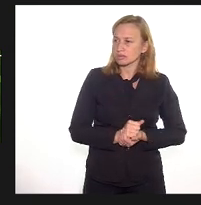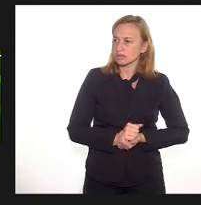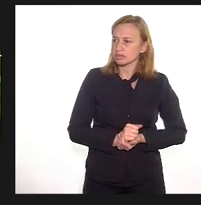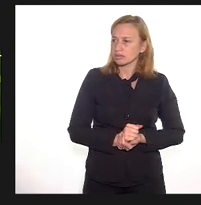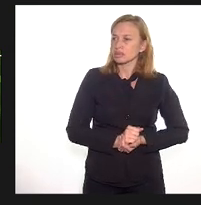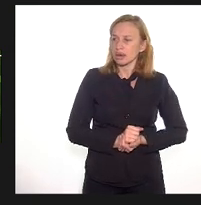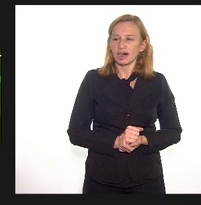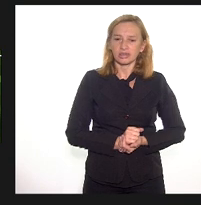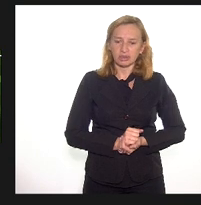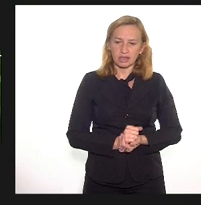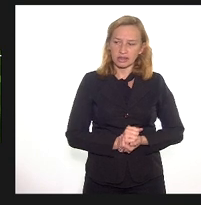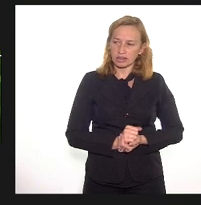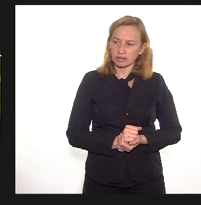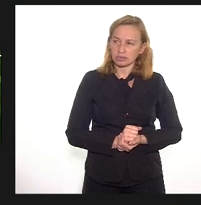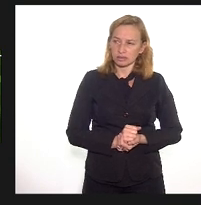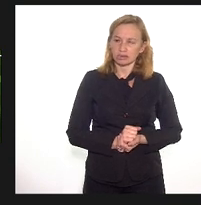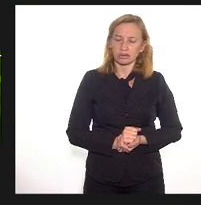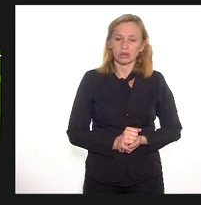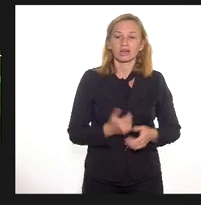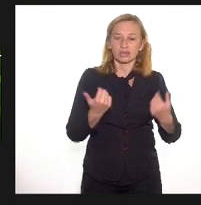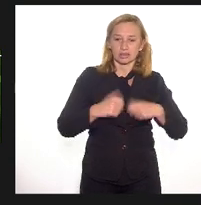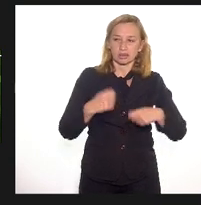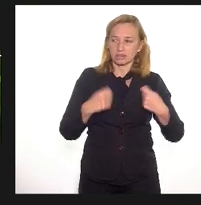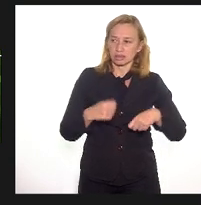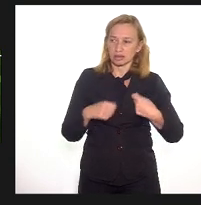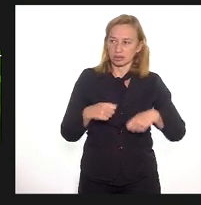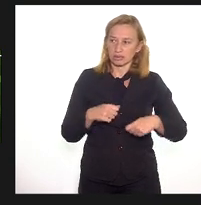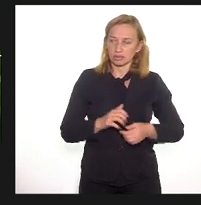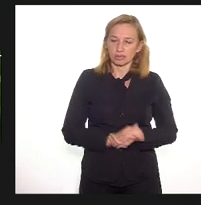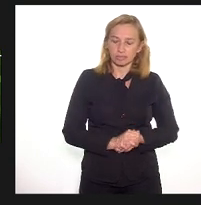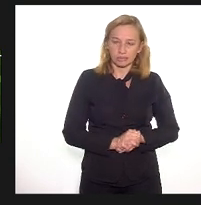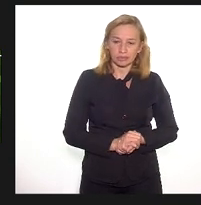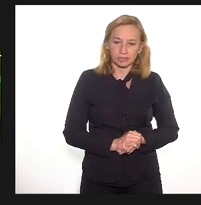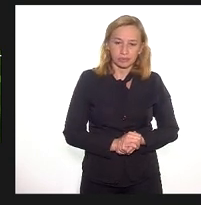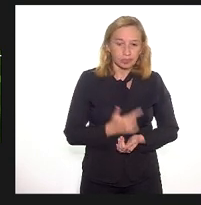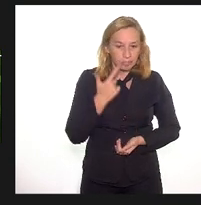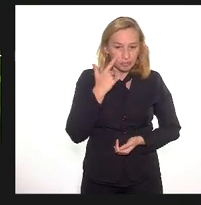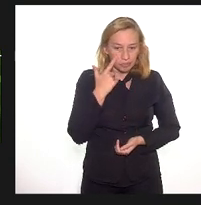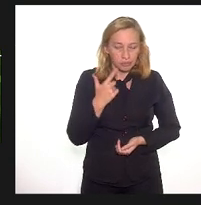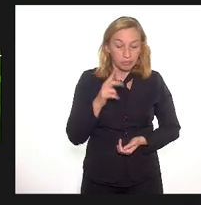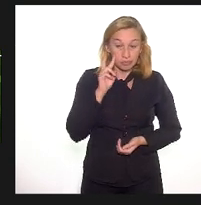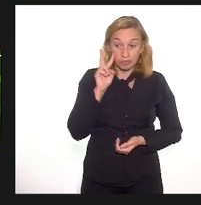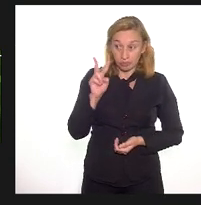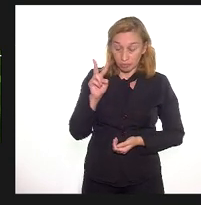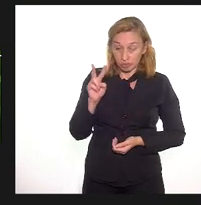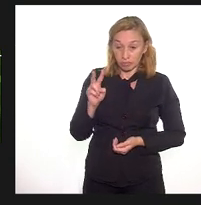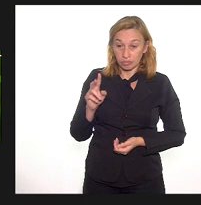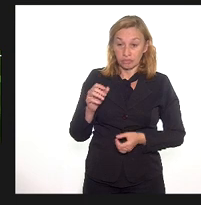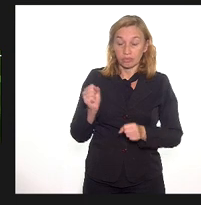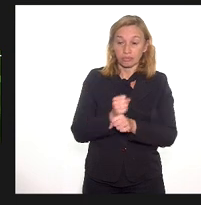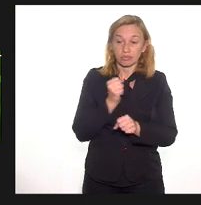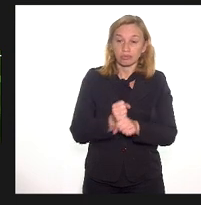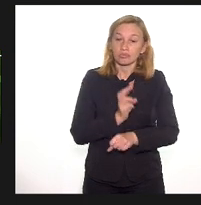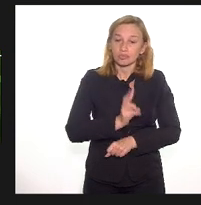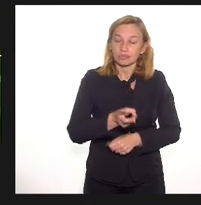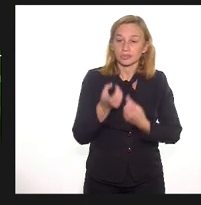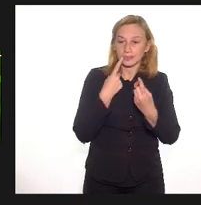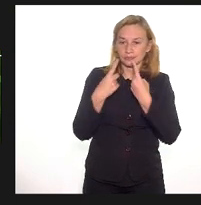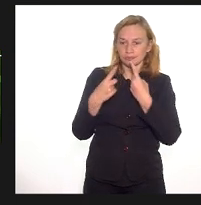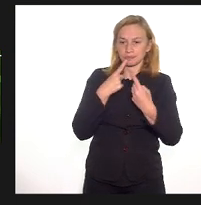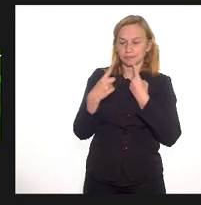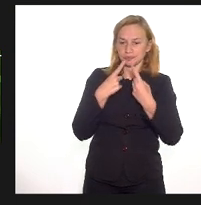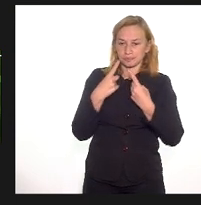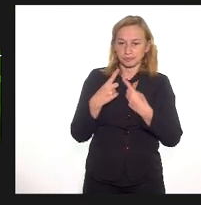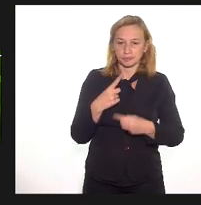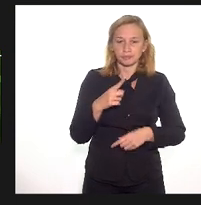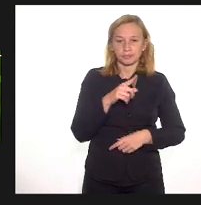que mostra também um pouco da necessidade desse endereçamento, a nosso ver, de olhar para frente, construir sempre esse diálogo, é